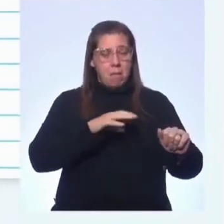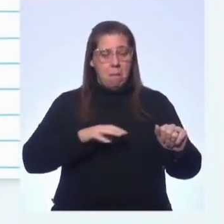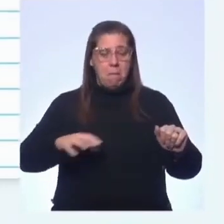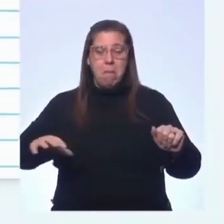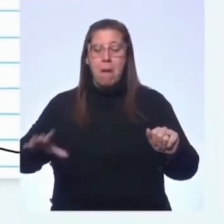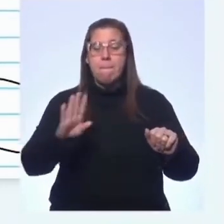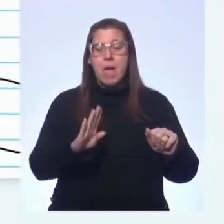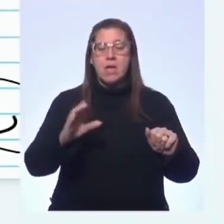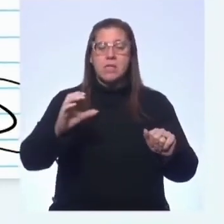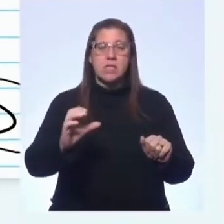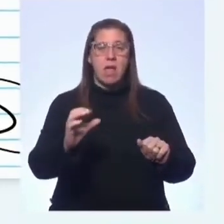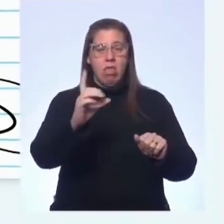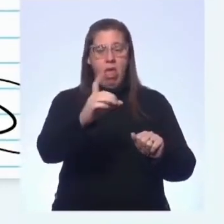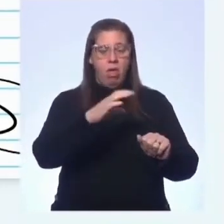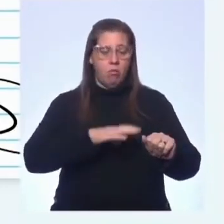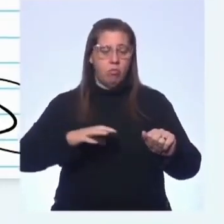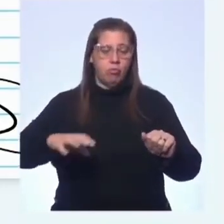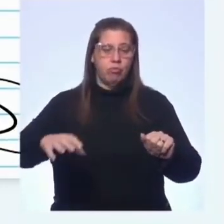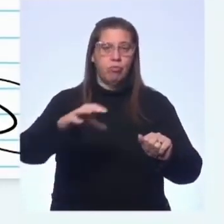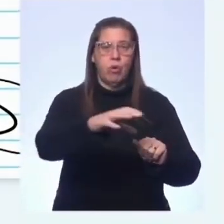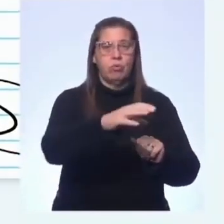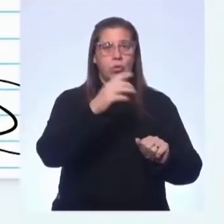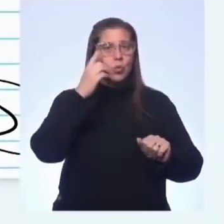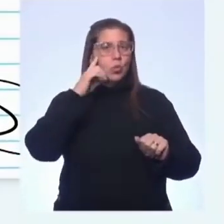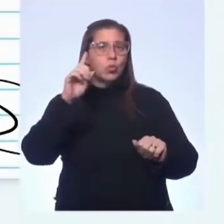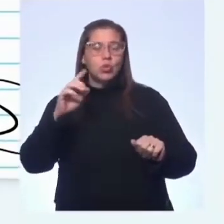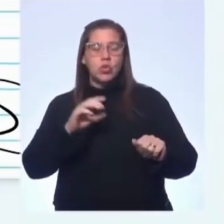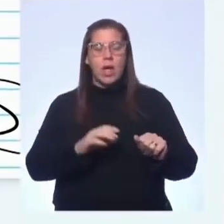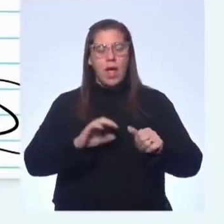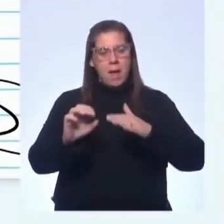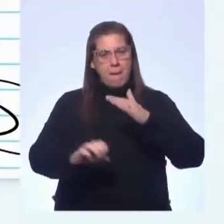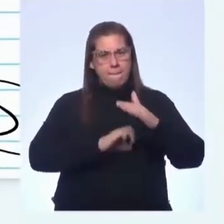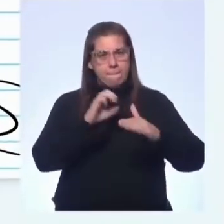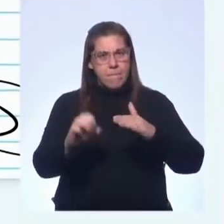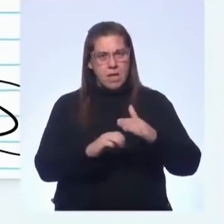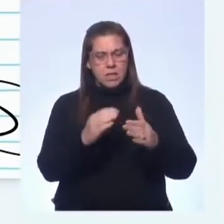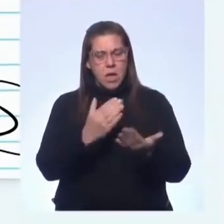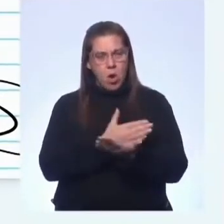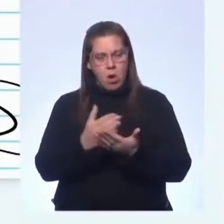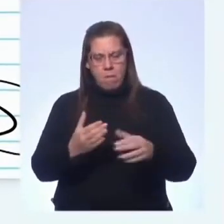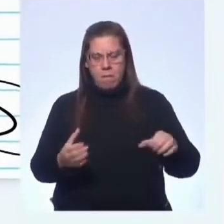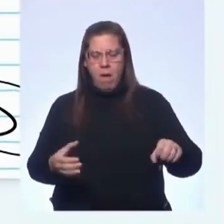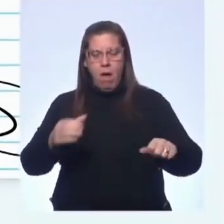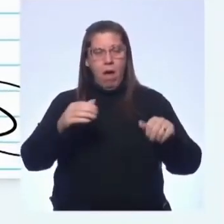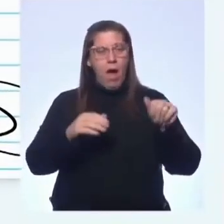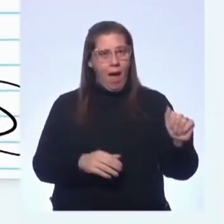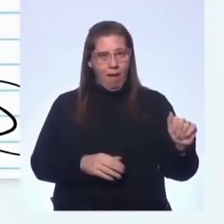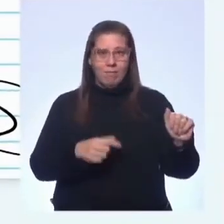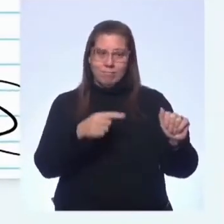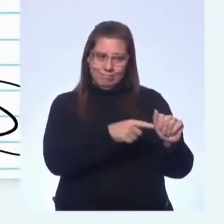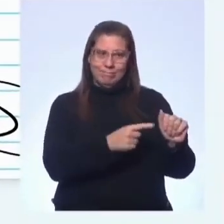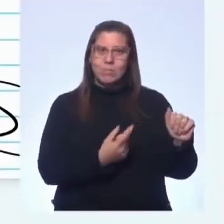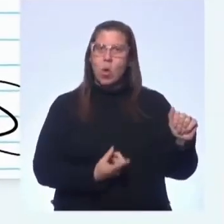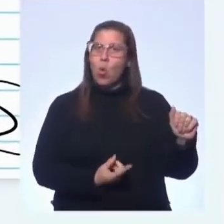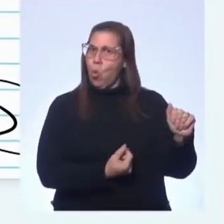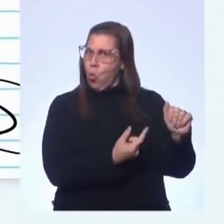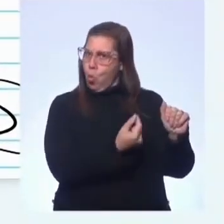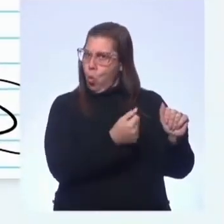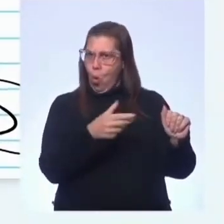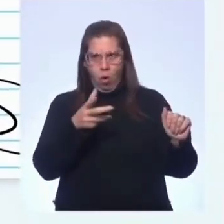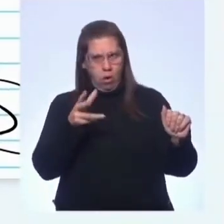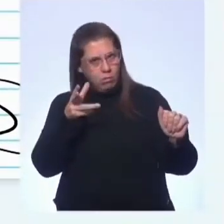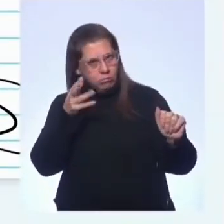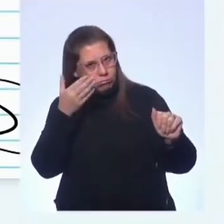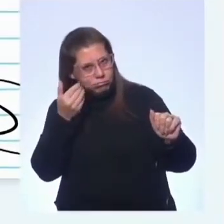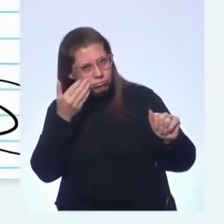B, C e D. Um certo dia, diversas empresas começam a se instalar no centro de A. Os salários são atrativos e a